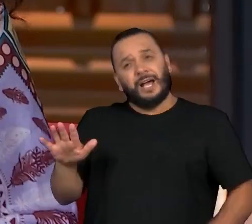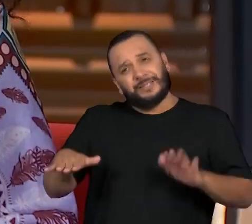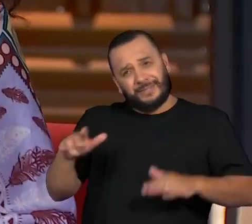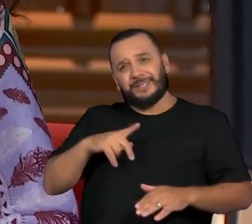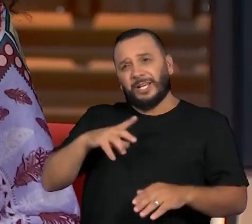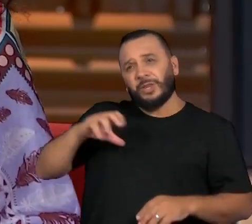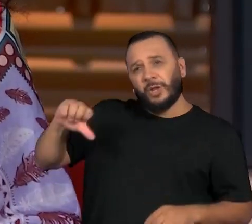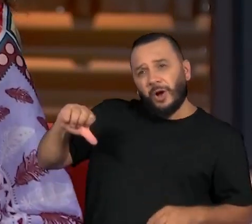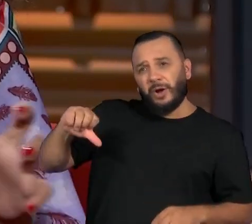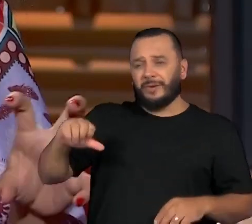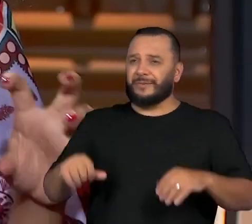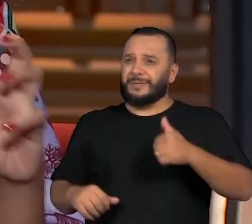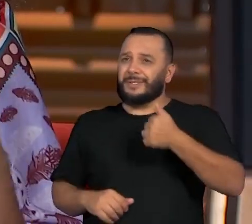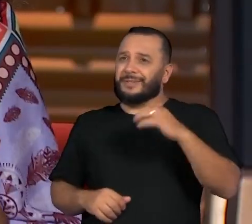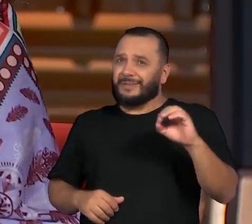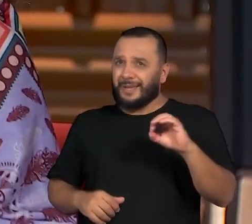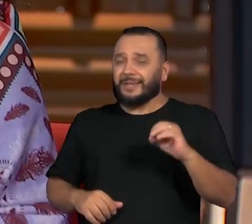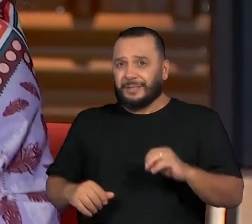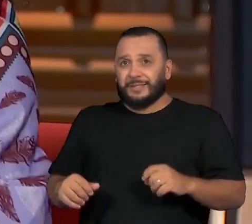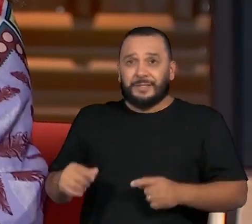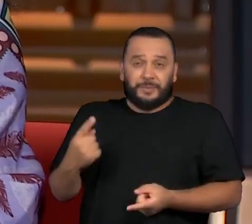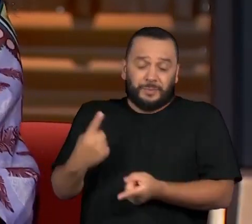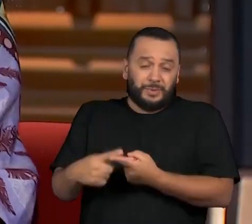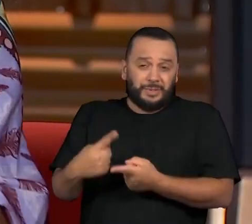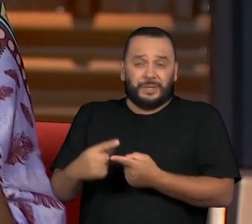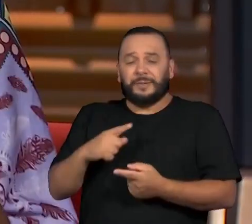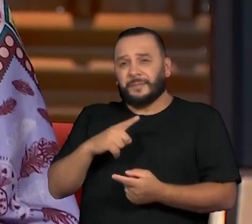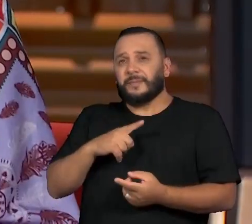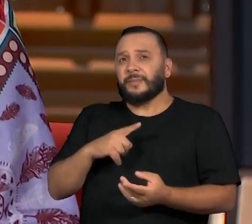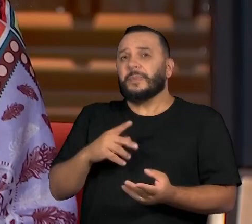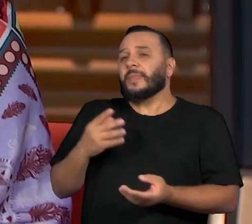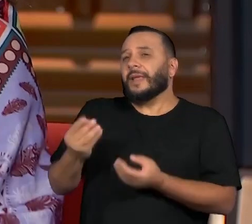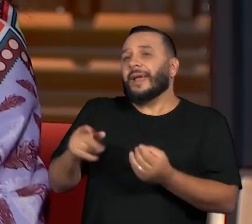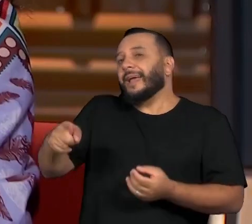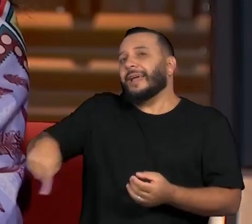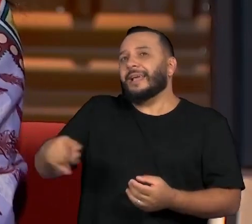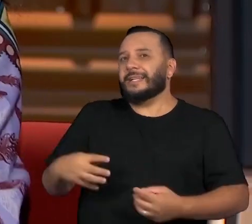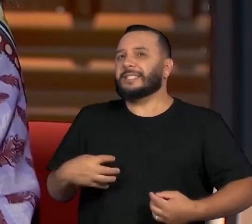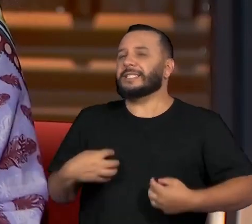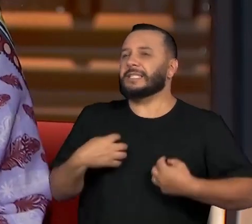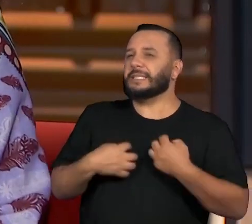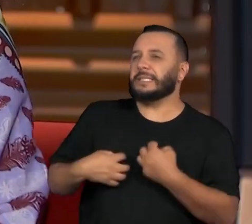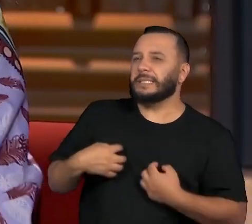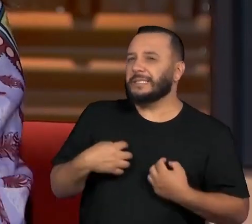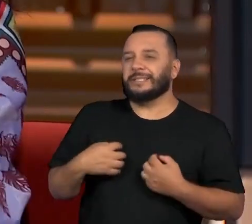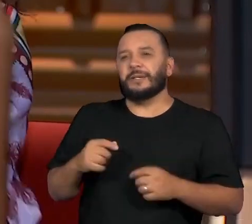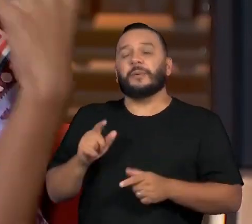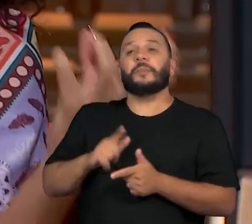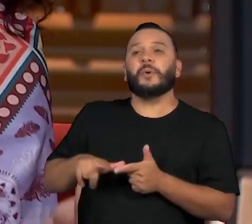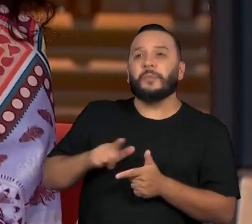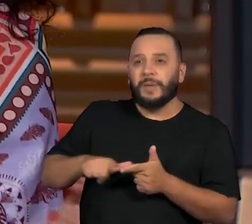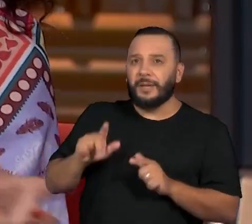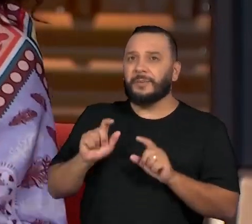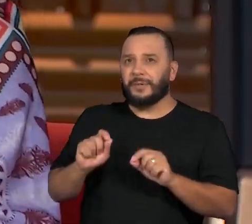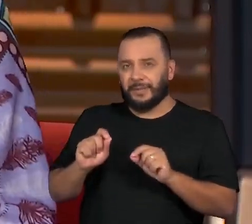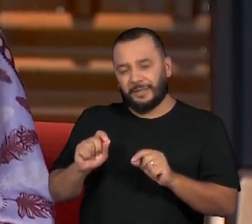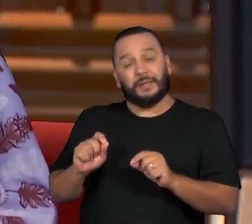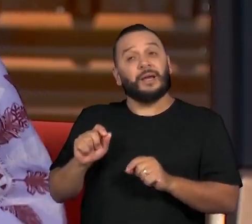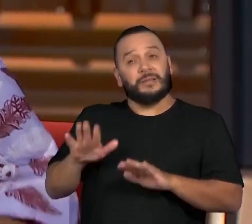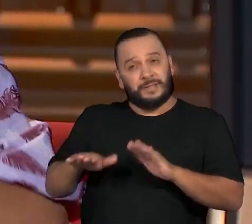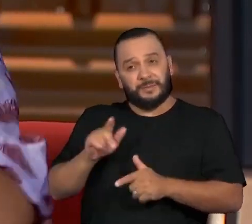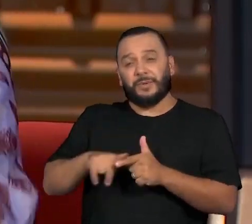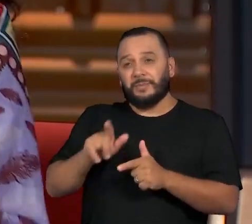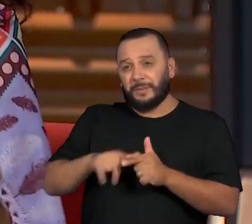anos. Tá. Então, eu vou tendo material, porque eu tô vendo quais são as inquietações deles. Quais são os problemas? As relações com a família,